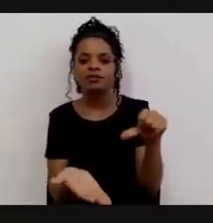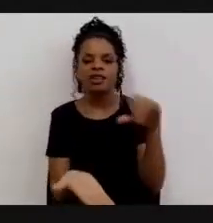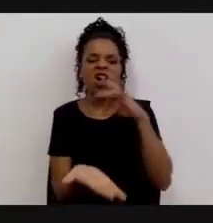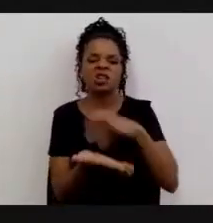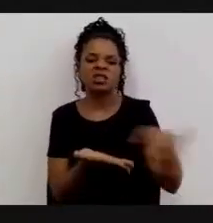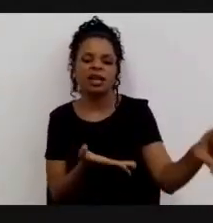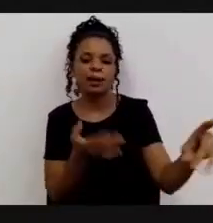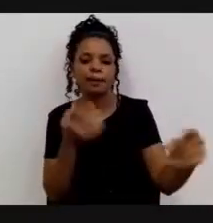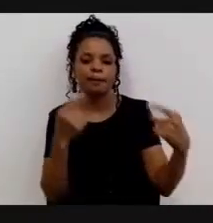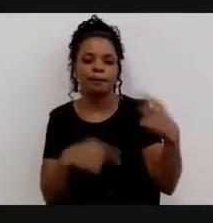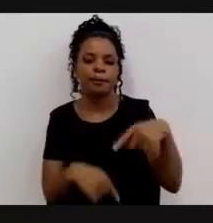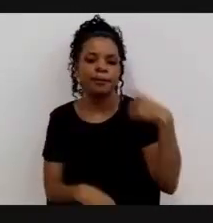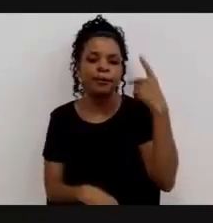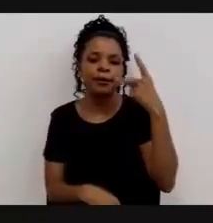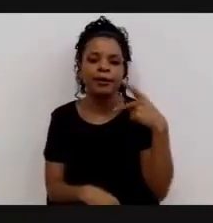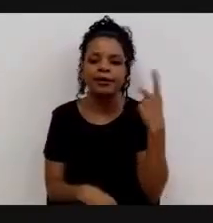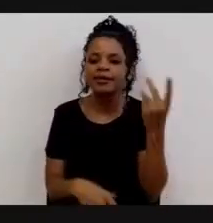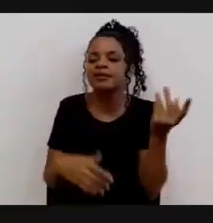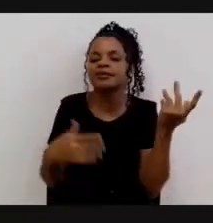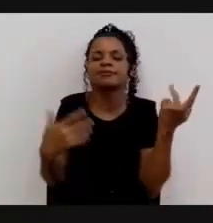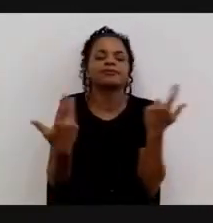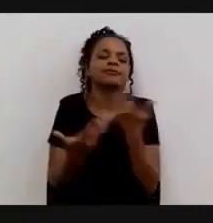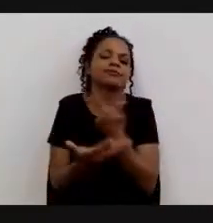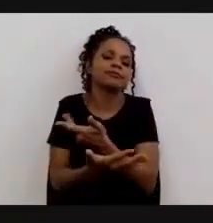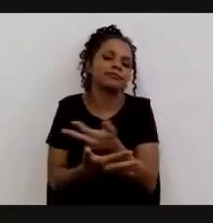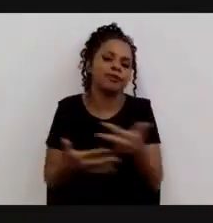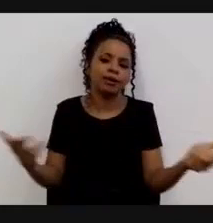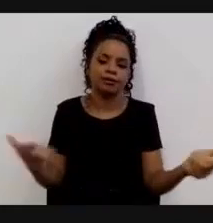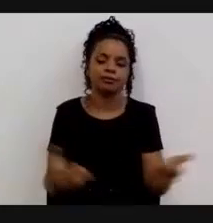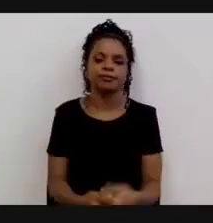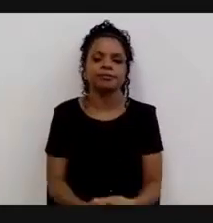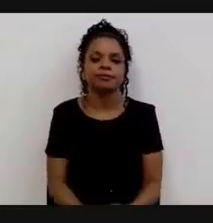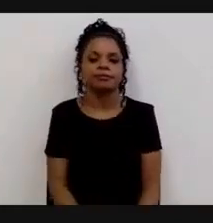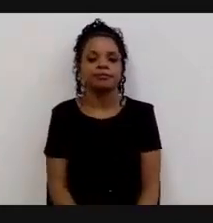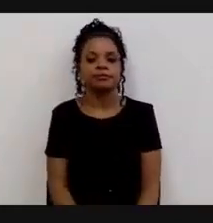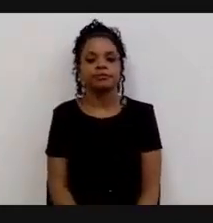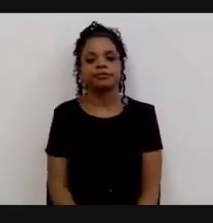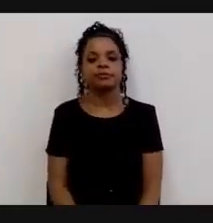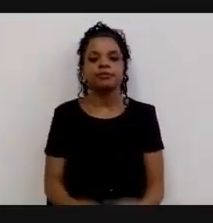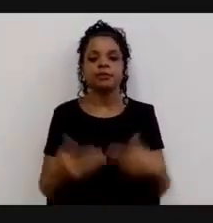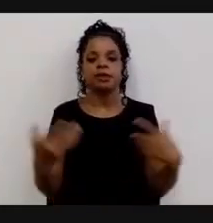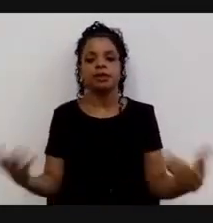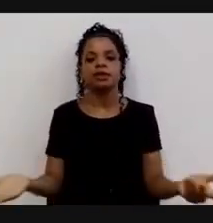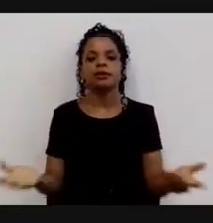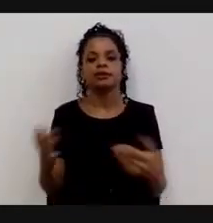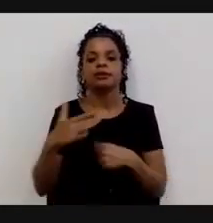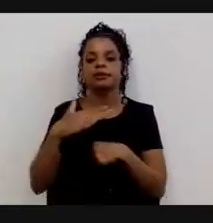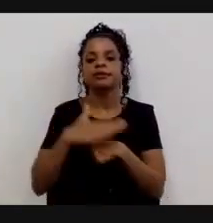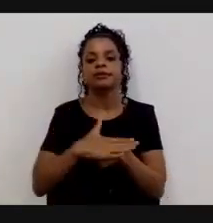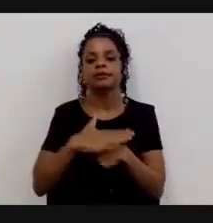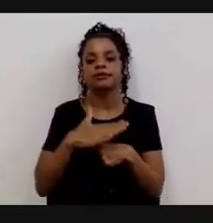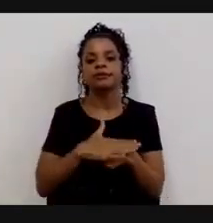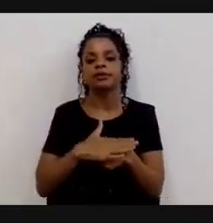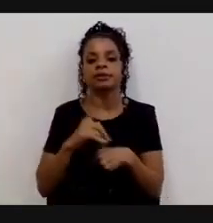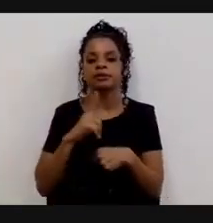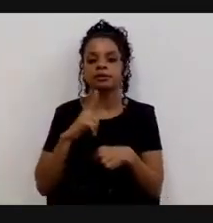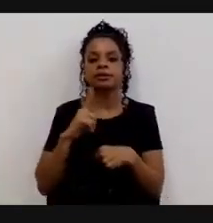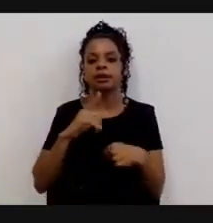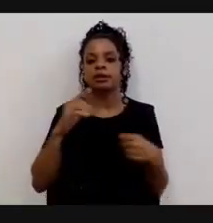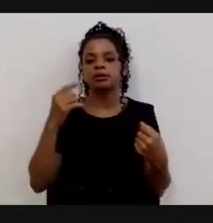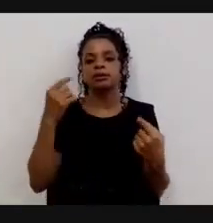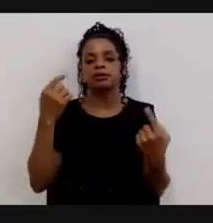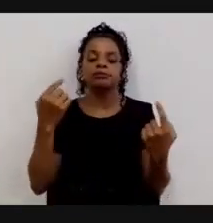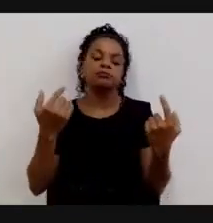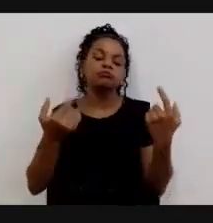gente que vai lá pensando que vai pedir alguma coisa para vereador. Então, chega de tudo lá. Então, é ótimo, porque isso faz com que a gente tenha mais diálogo.